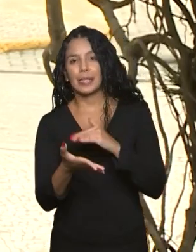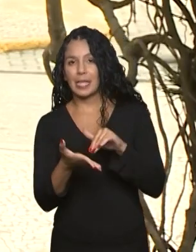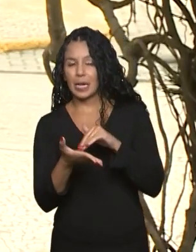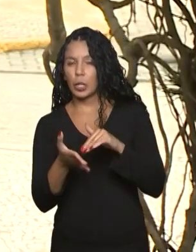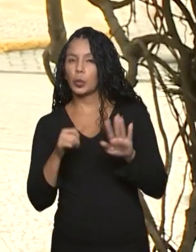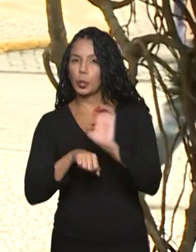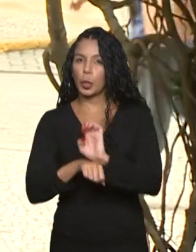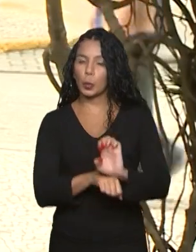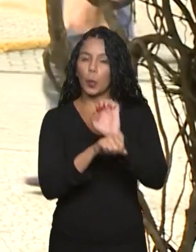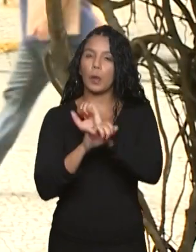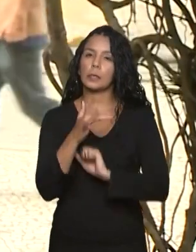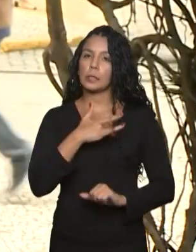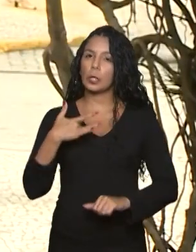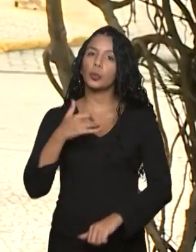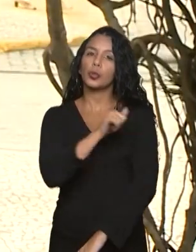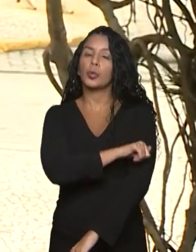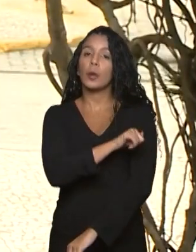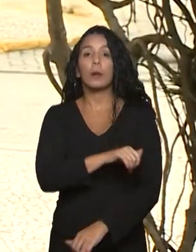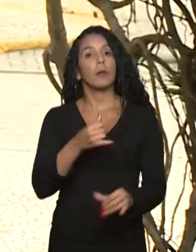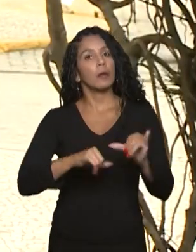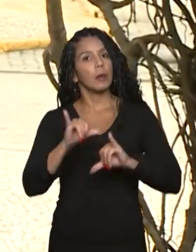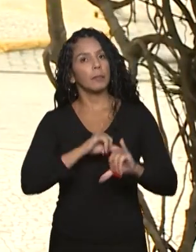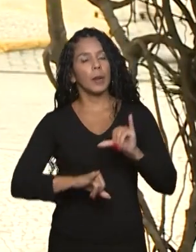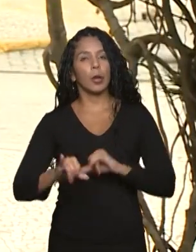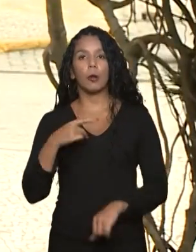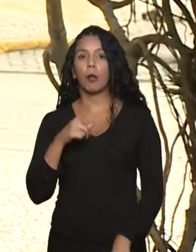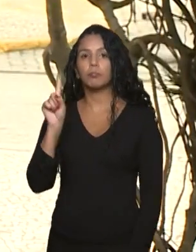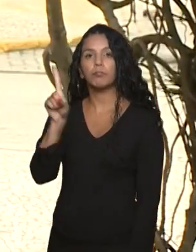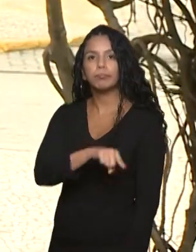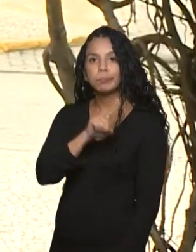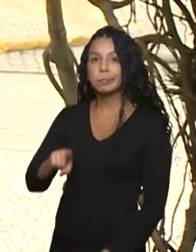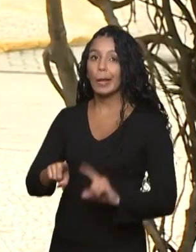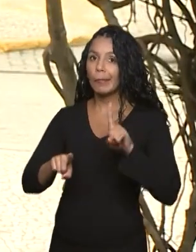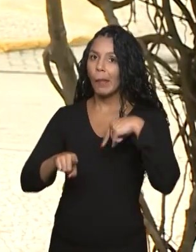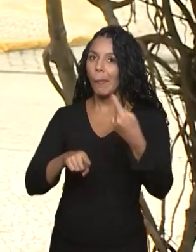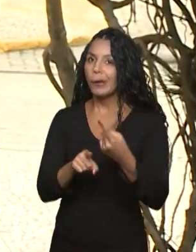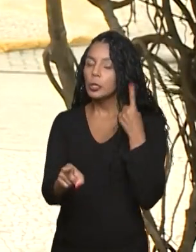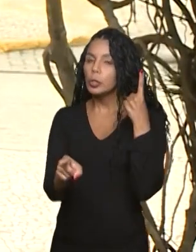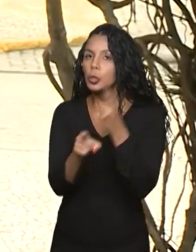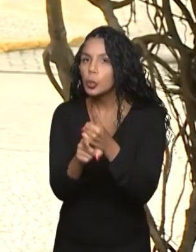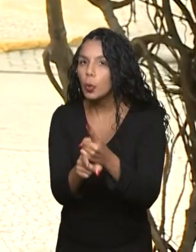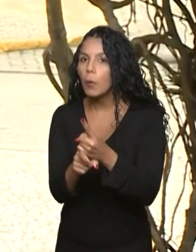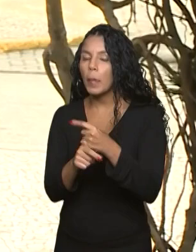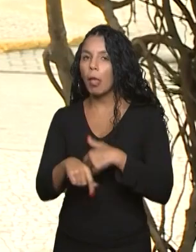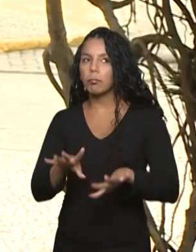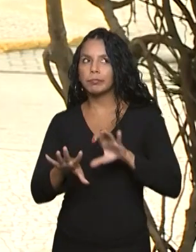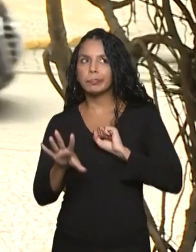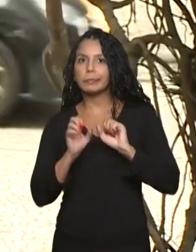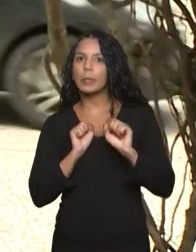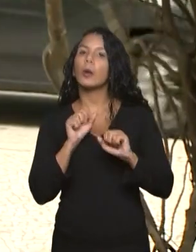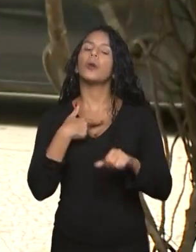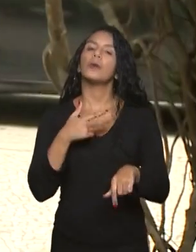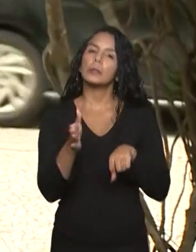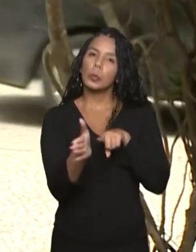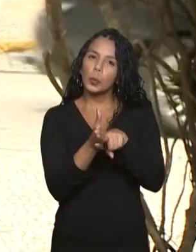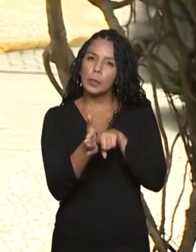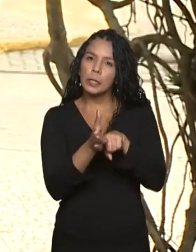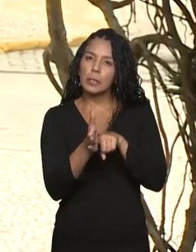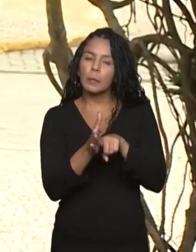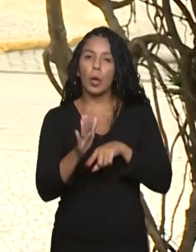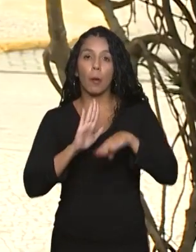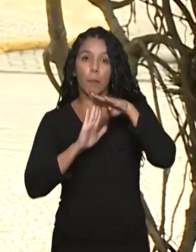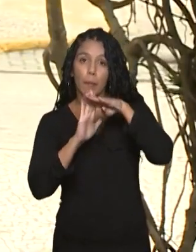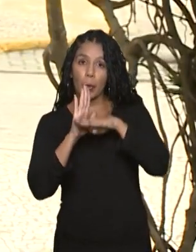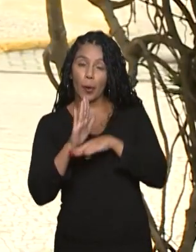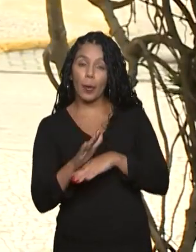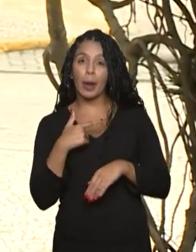Estado de Saúde do Rio de Janeiro. O laboratório foi interditado logo após a descoberta do caso e, desde então, os exames do programa